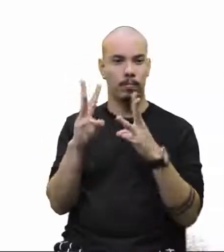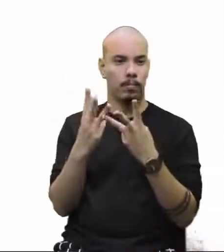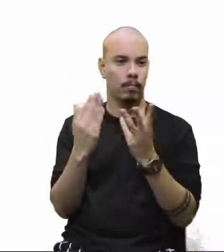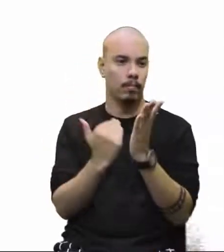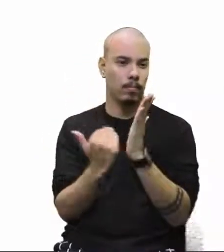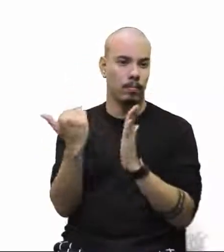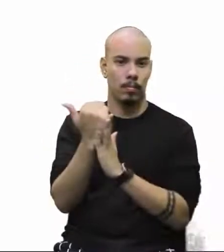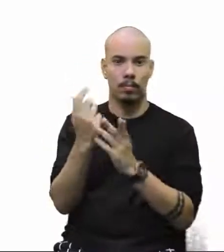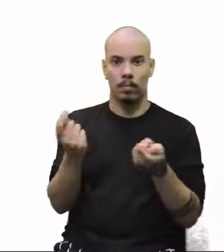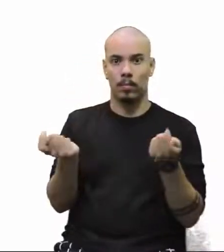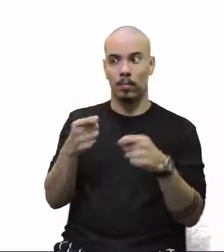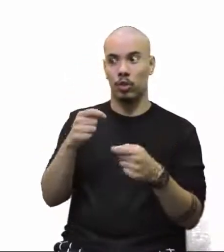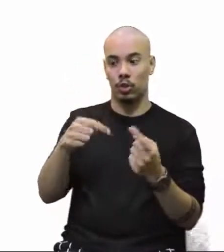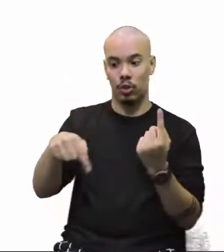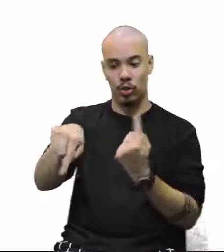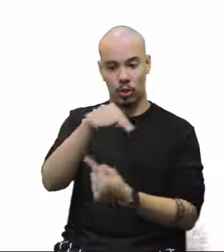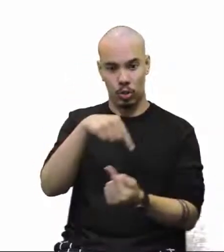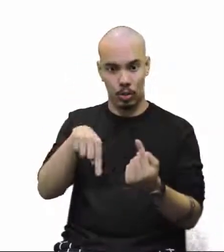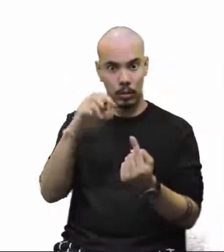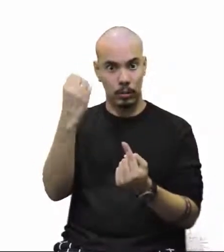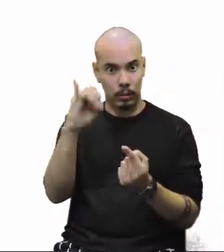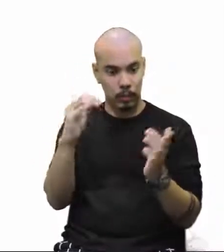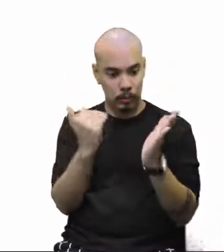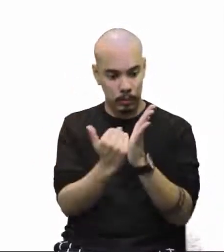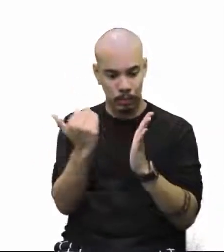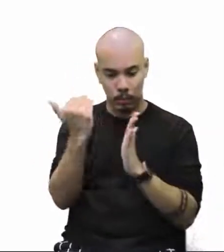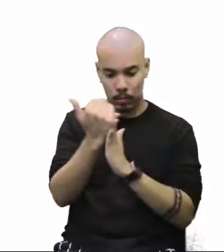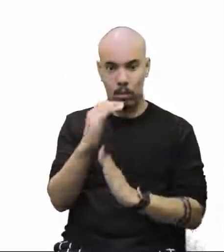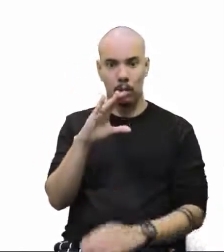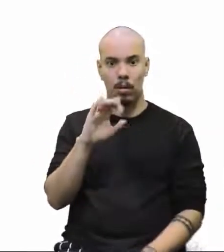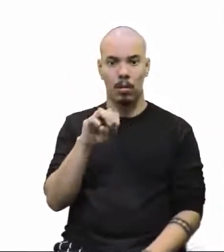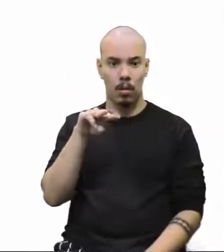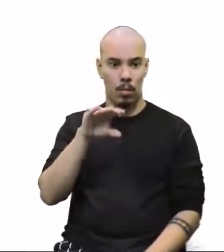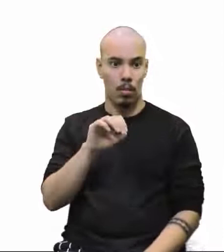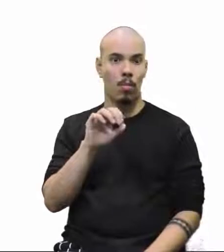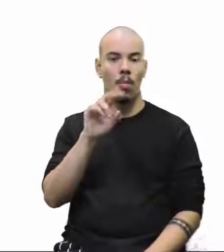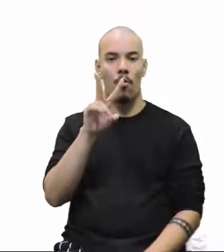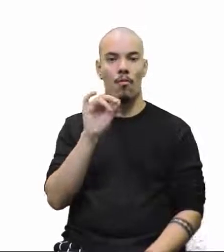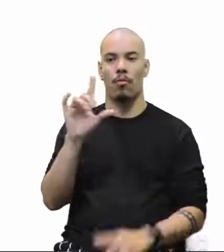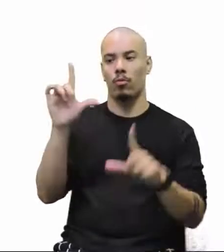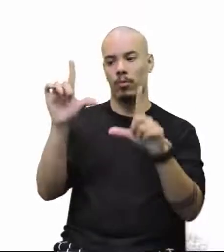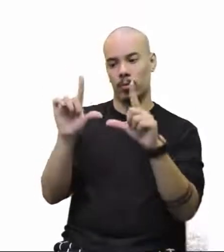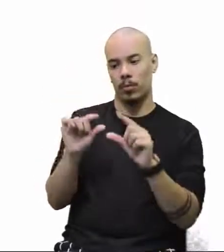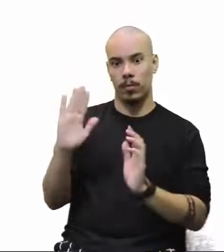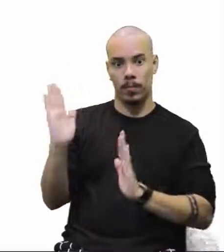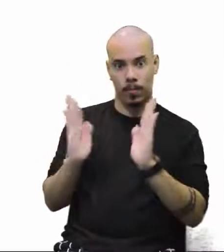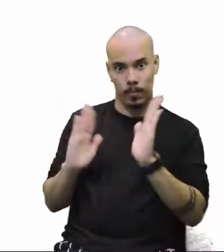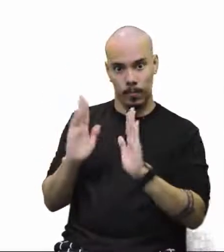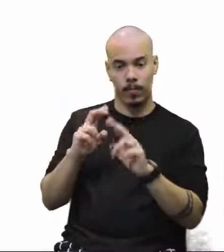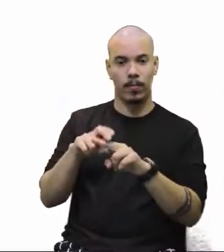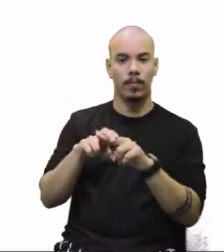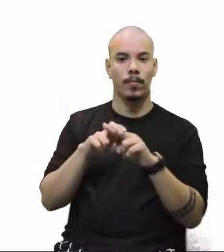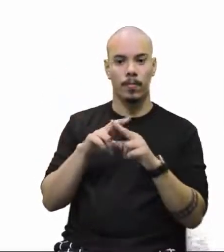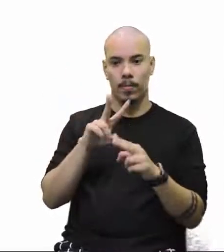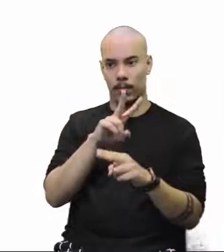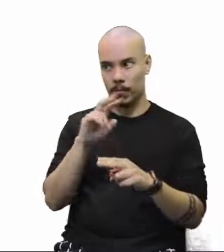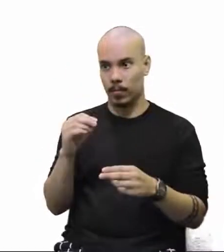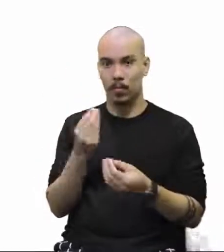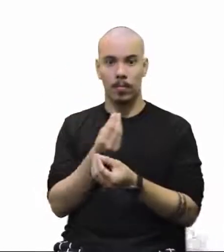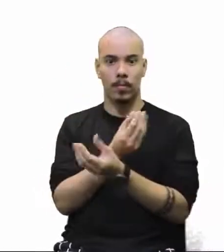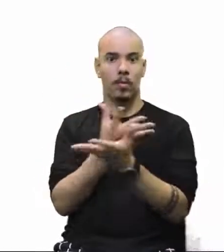para fazer girar. Mas se eu aumentar o campo, eu vou diminuir esse período, né? Então o campo vai atuar... mais